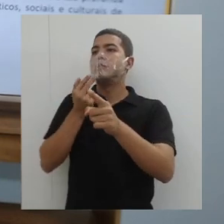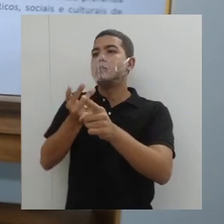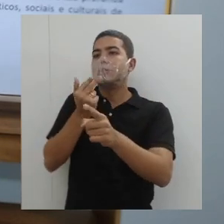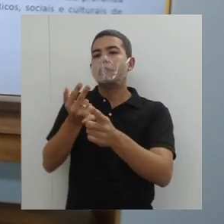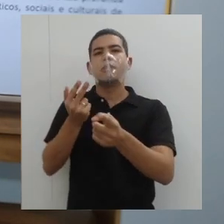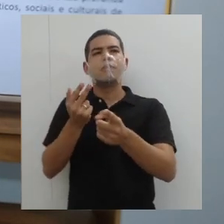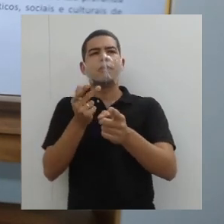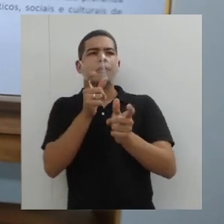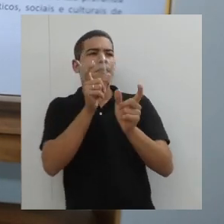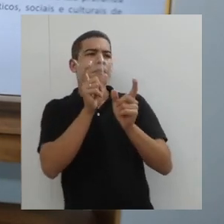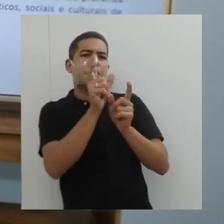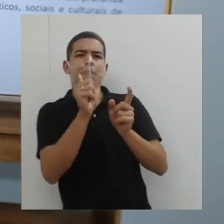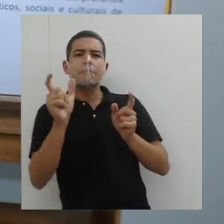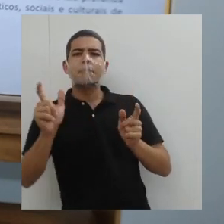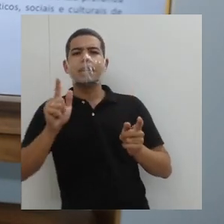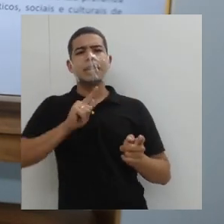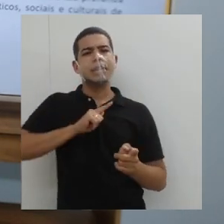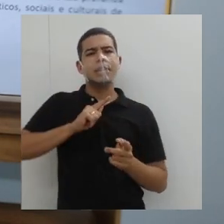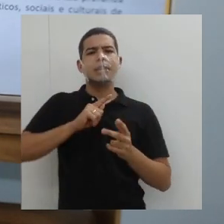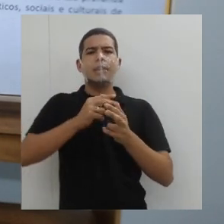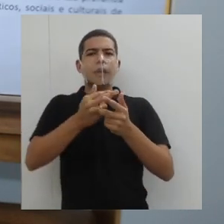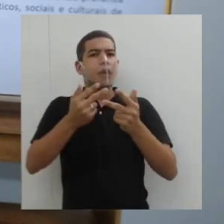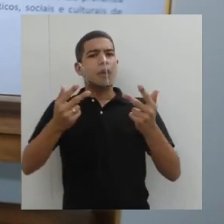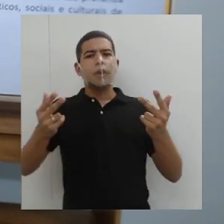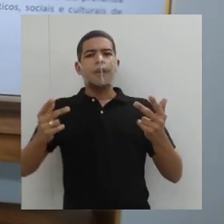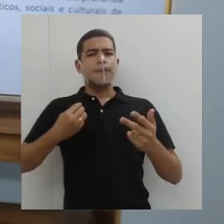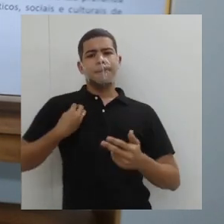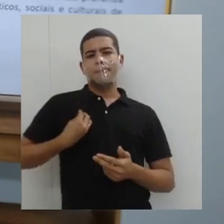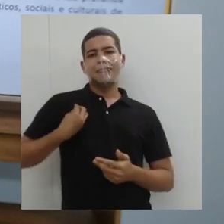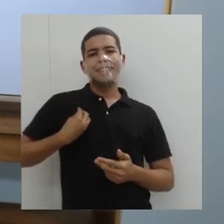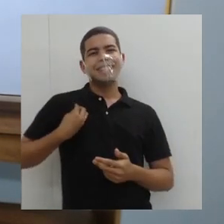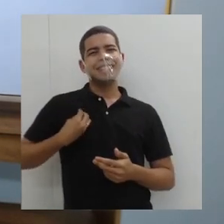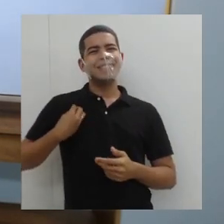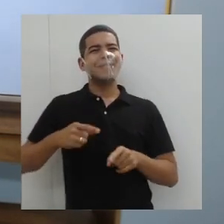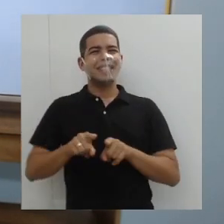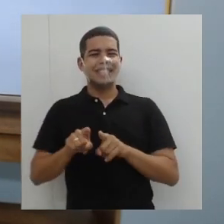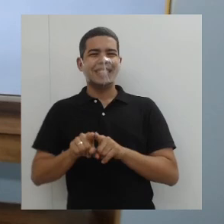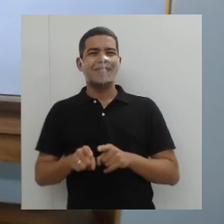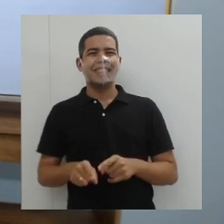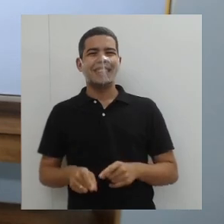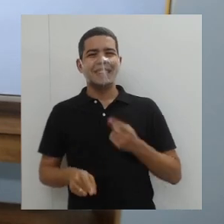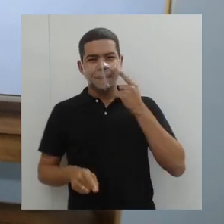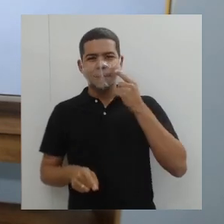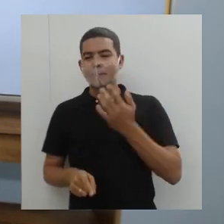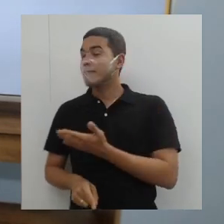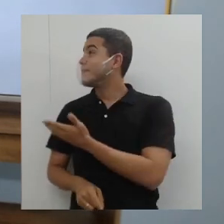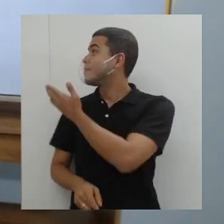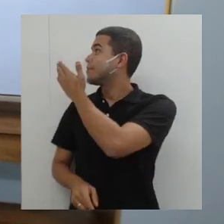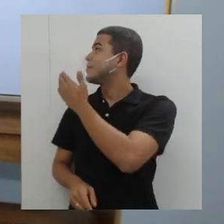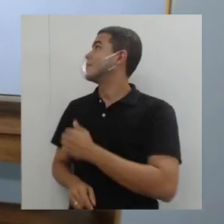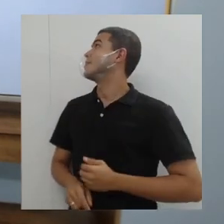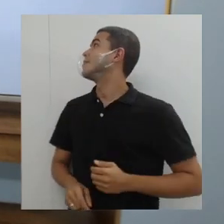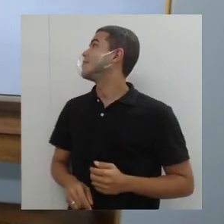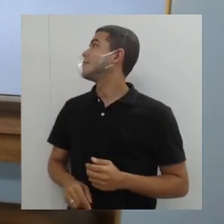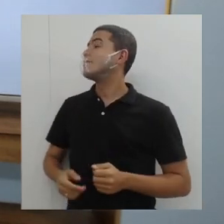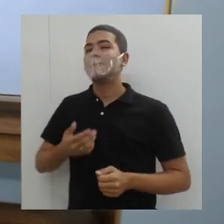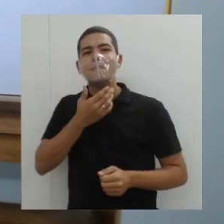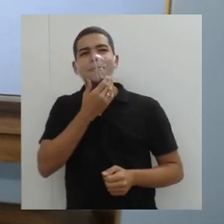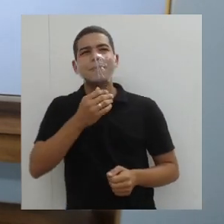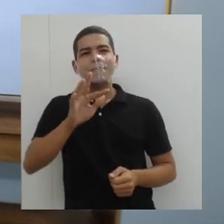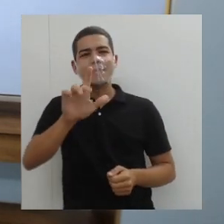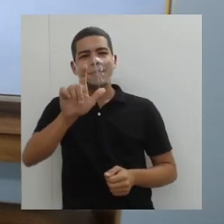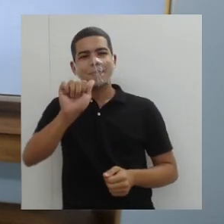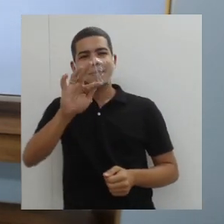o seu vocabulário, a sua forma de viver a vida e de compreender o mundo, tá certo? E aí eu trago mais uma vez a charge do